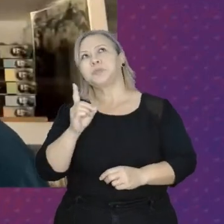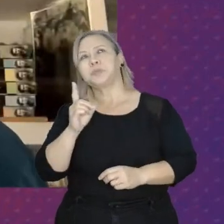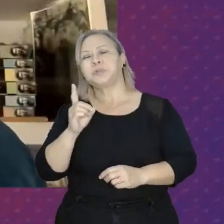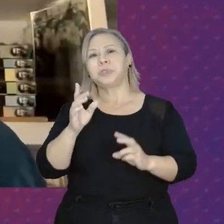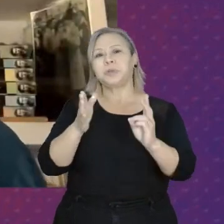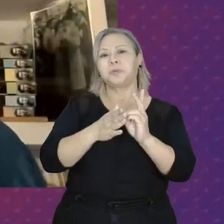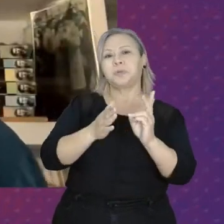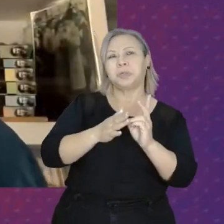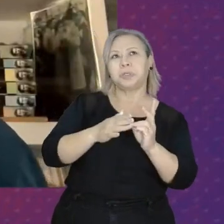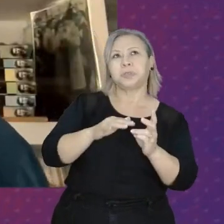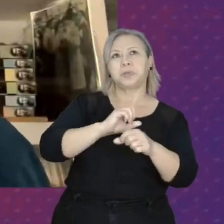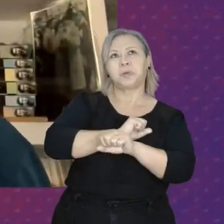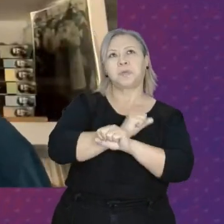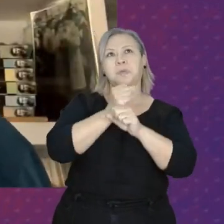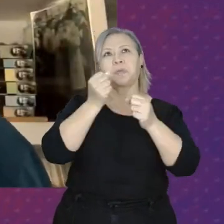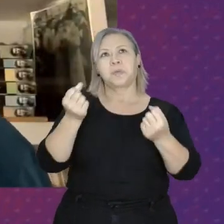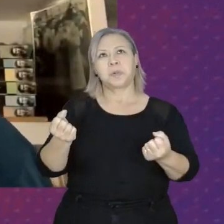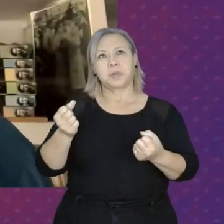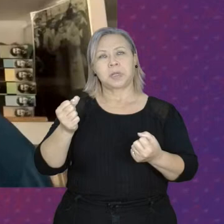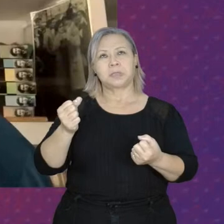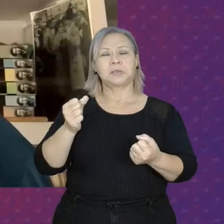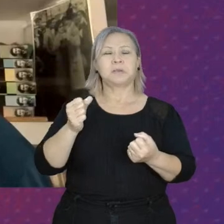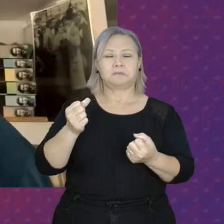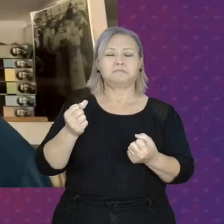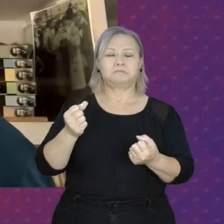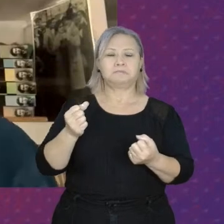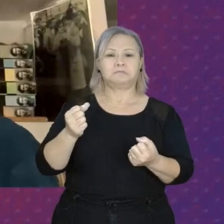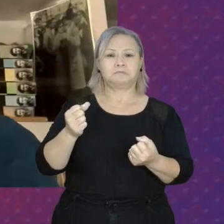abolição da escravatura, que são